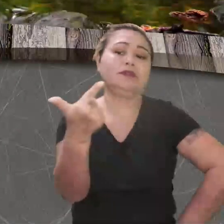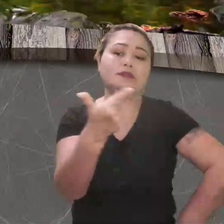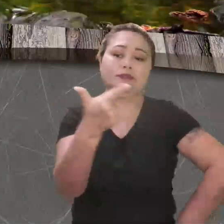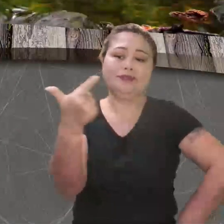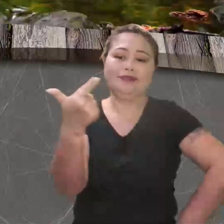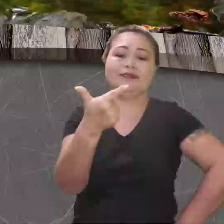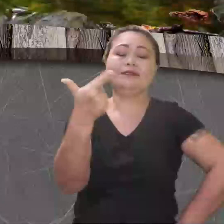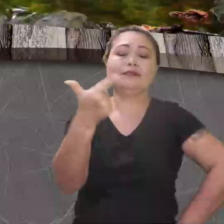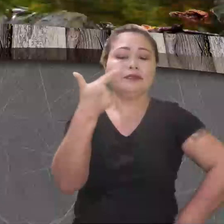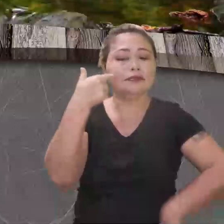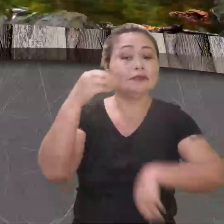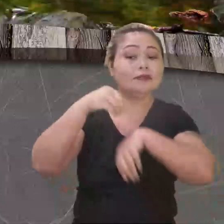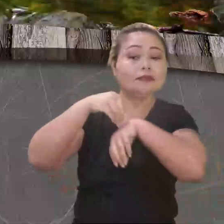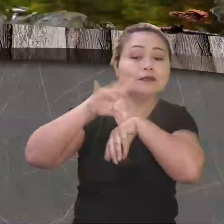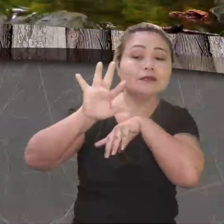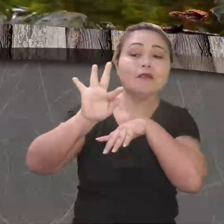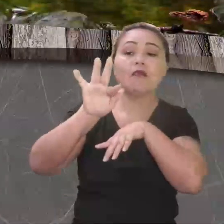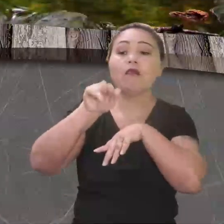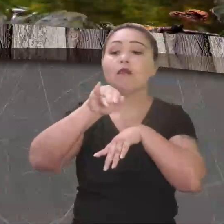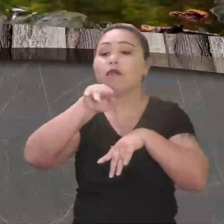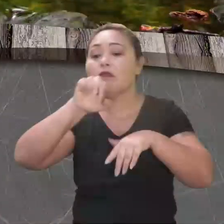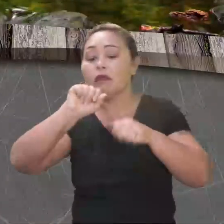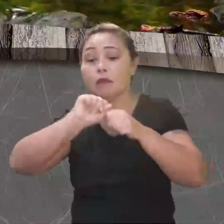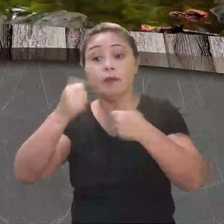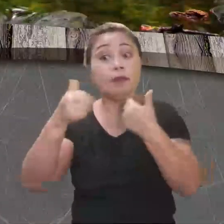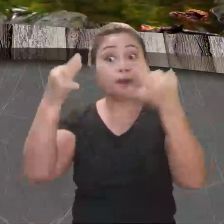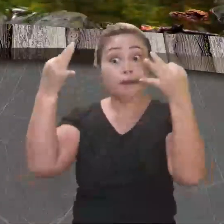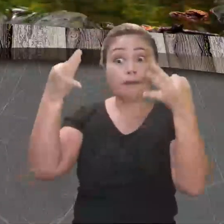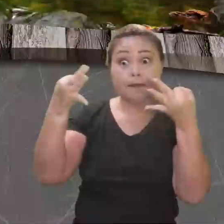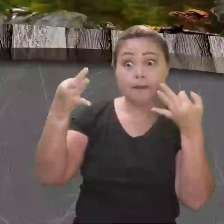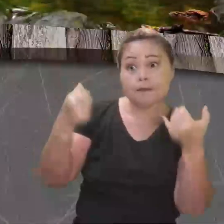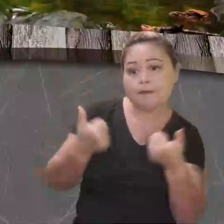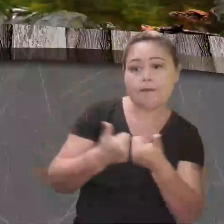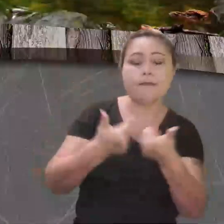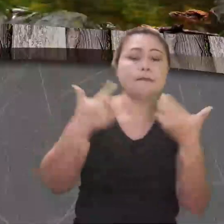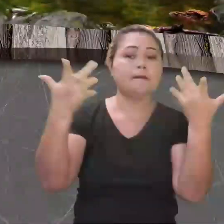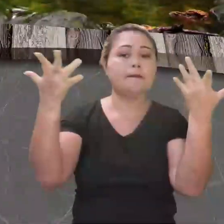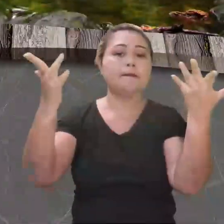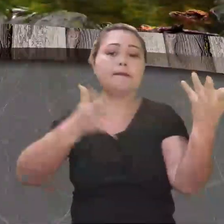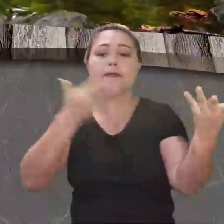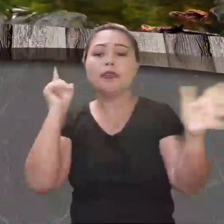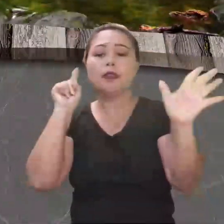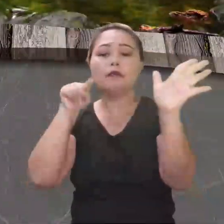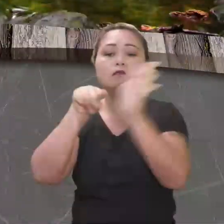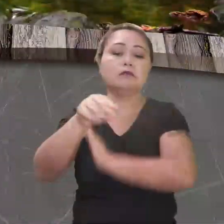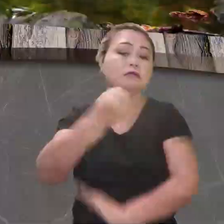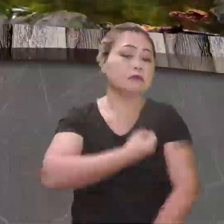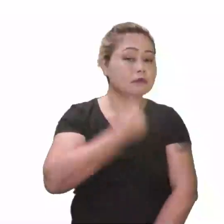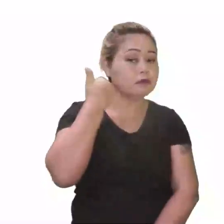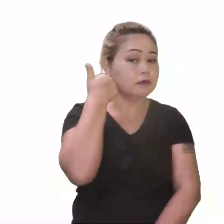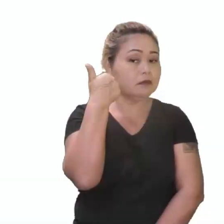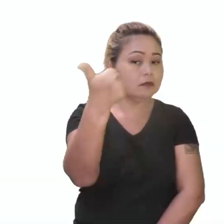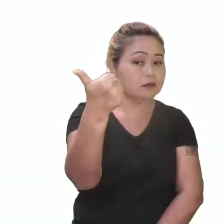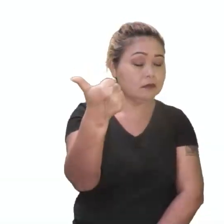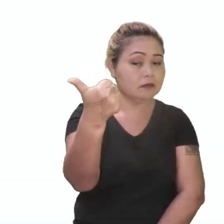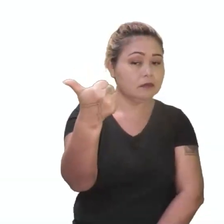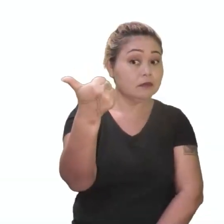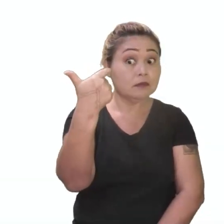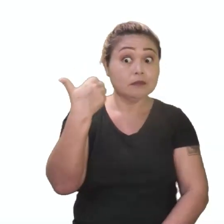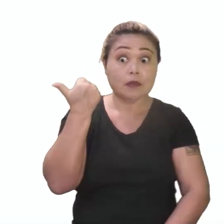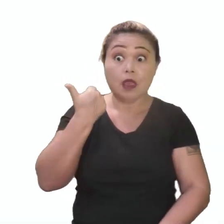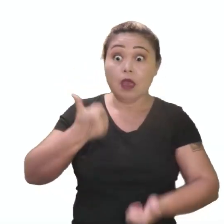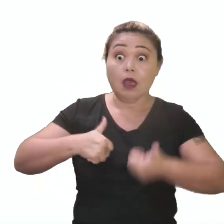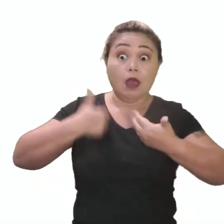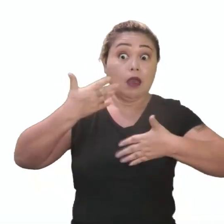22, né? Que a gente trabalhou sobre quem? Sobre os fósseis. Perfeito, perfeito. Vamos à questão de número 1. Você está